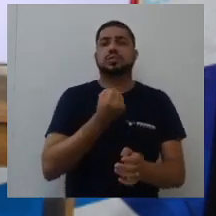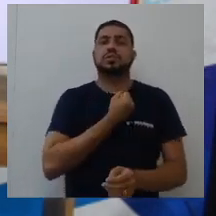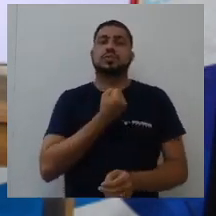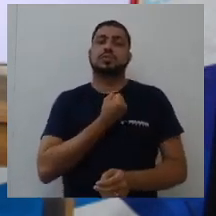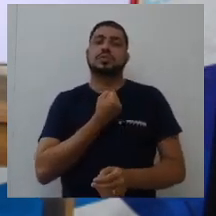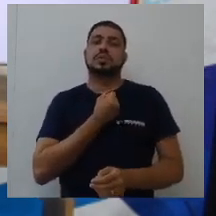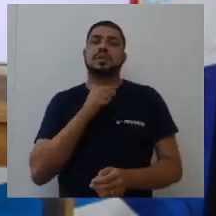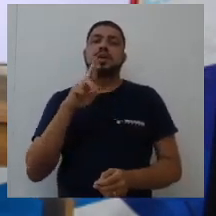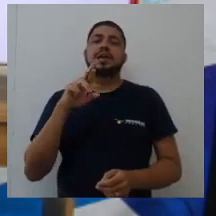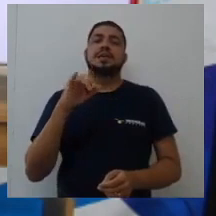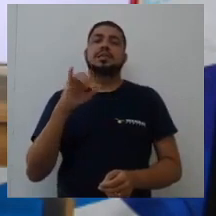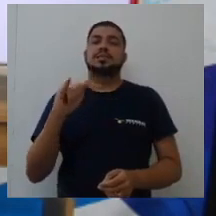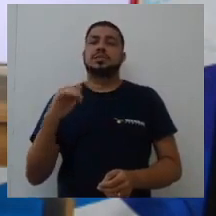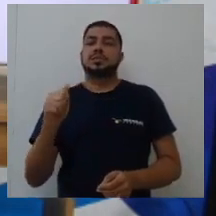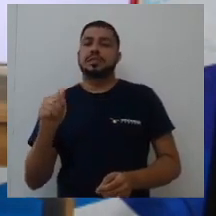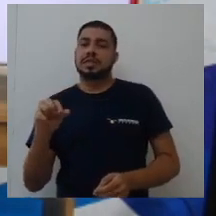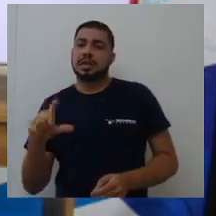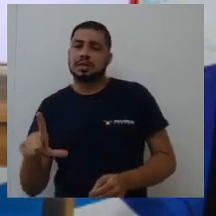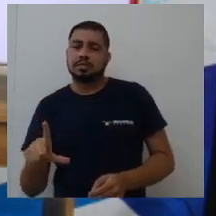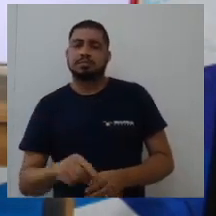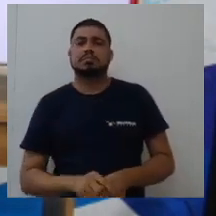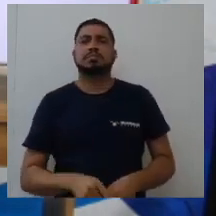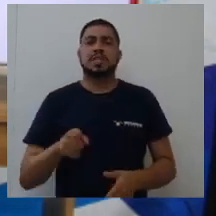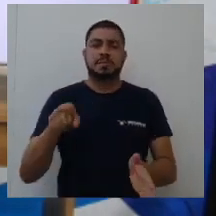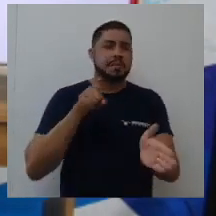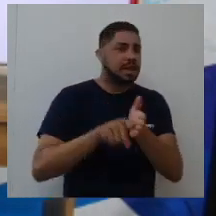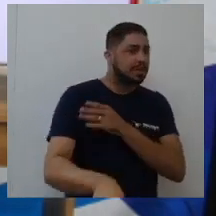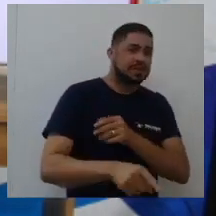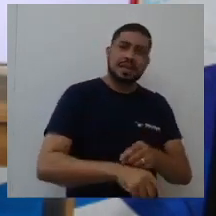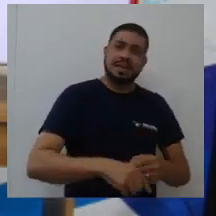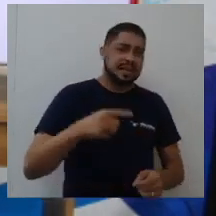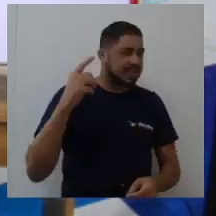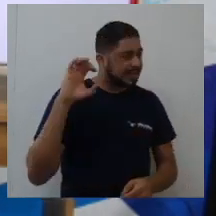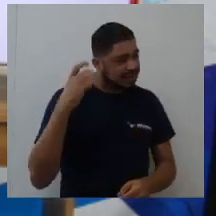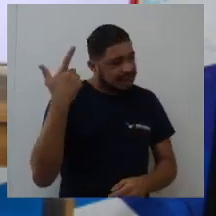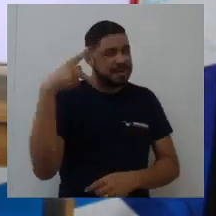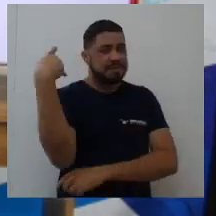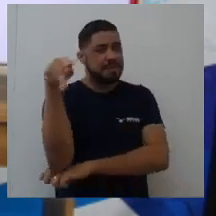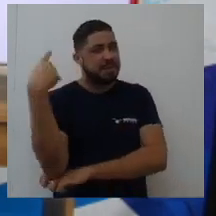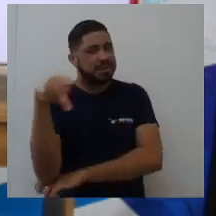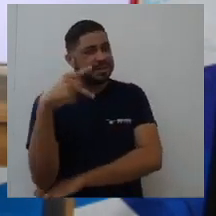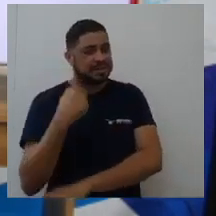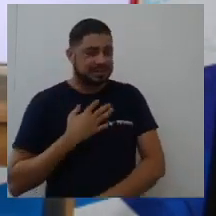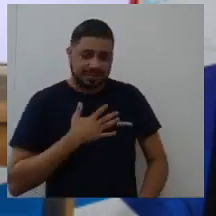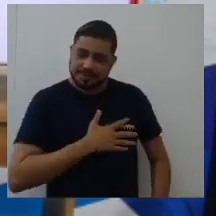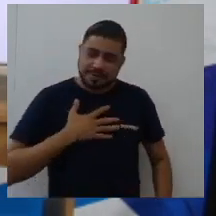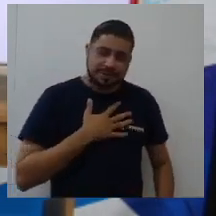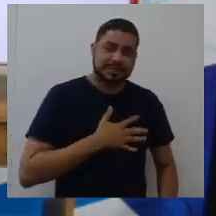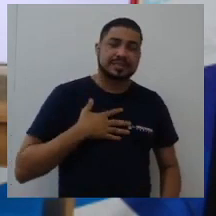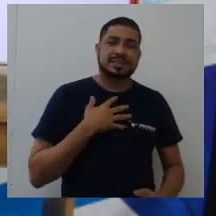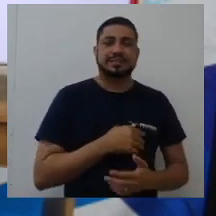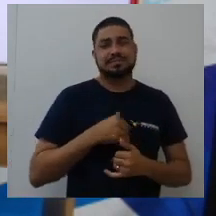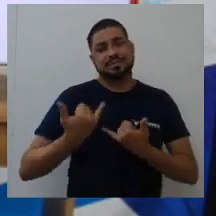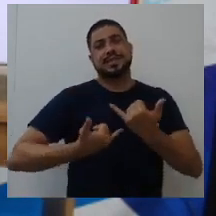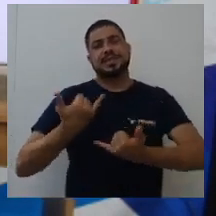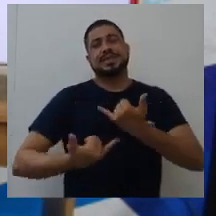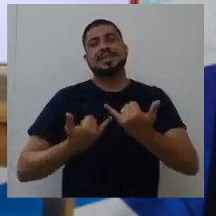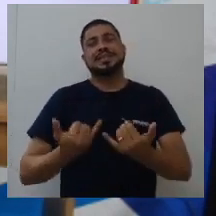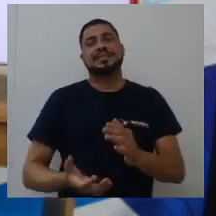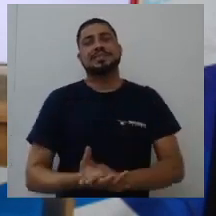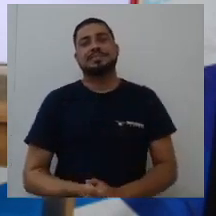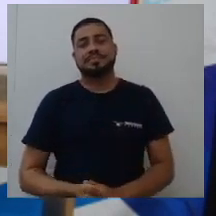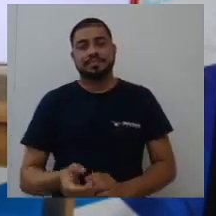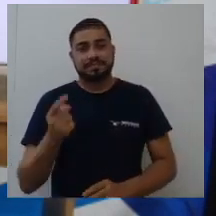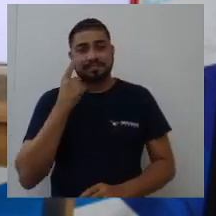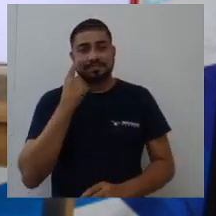números racionais. Massa essa pergunta. Meu irmão, essa pergunta só podia ser de Paulista, velho. Gostei. Olha lá, brincadeira, pessoal. Olha lá.